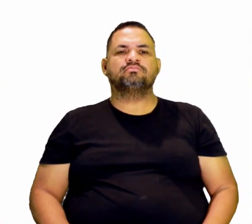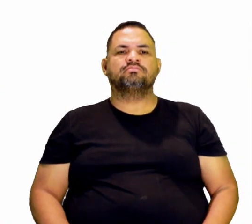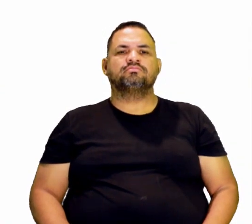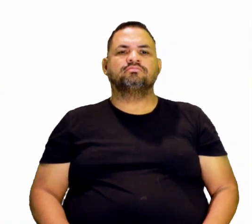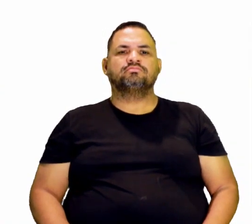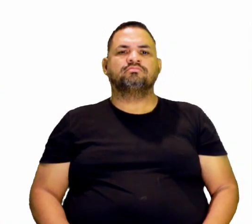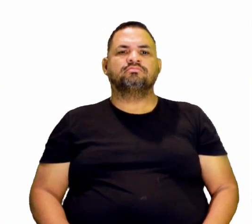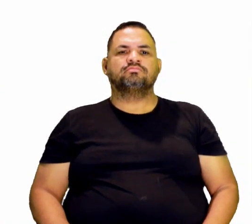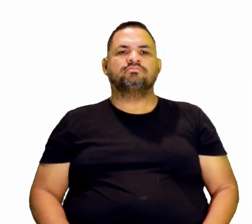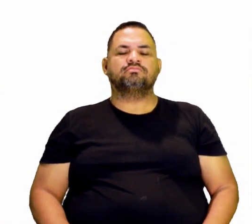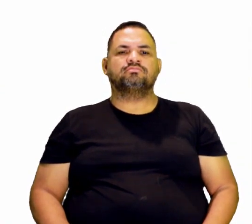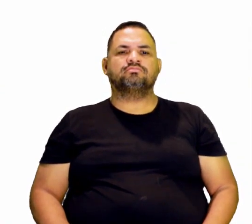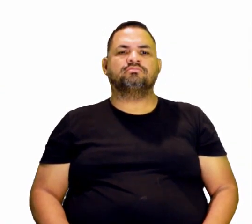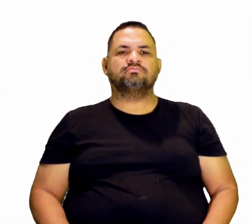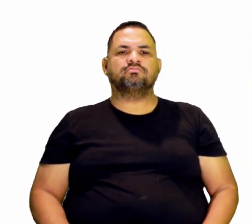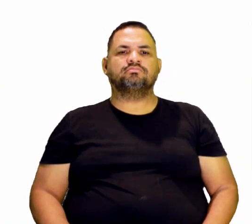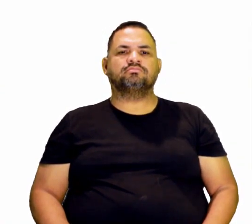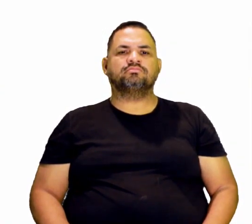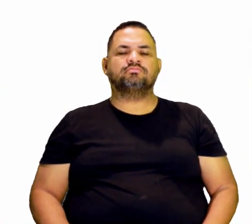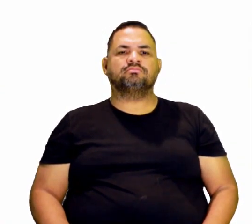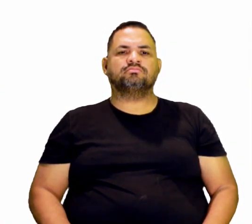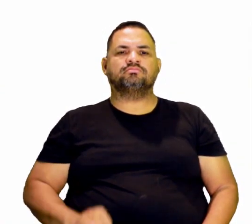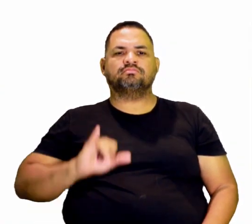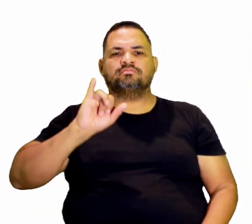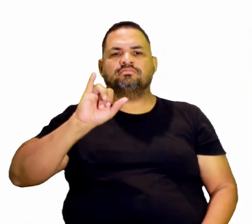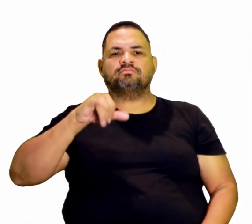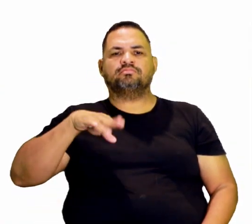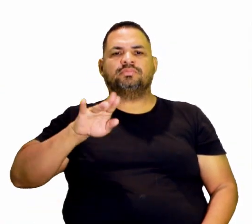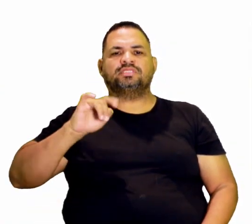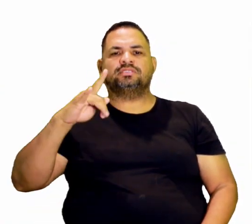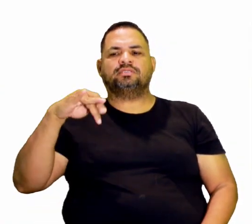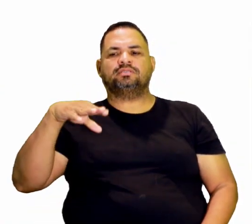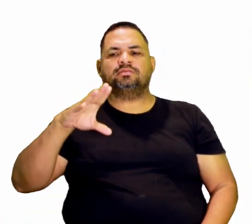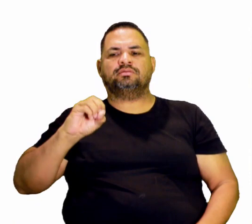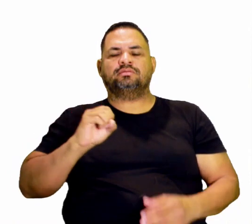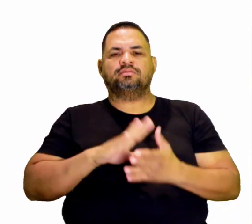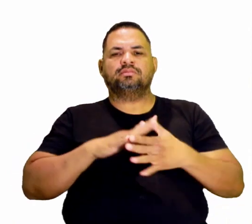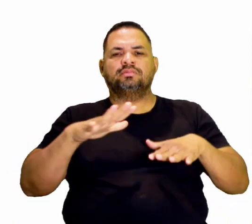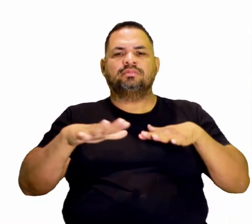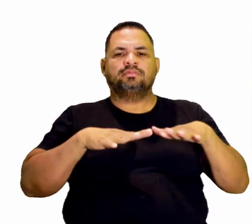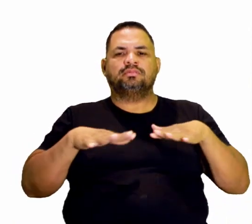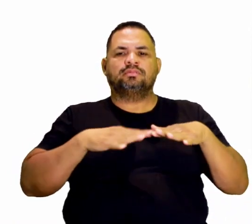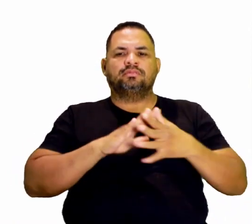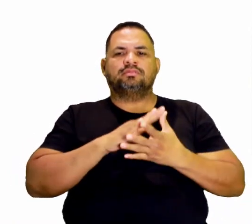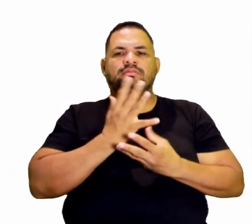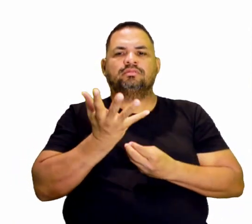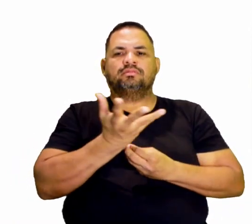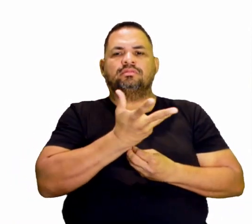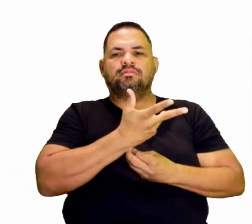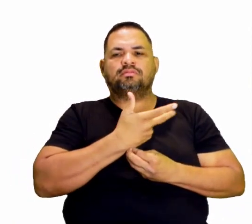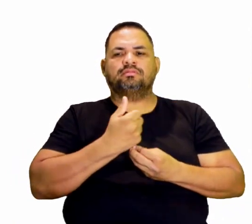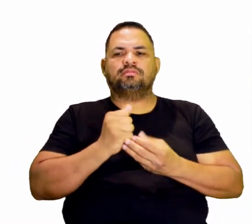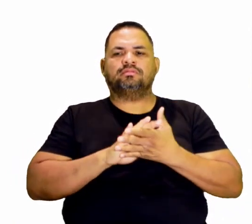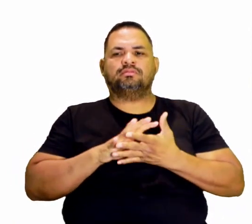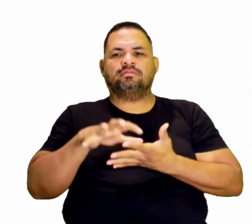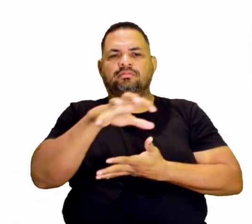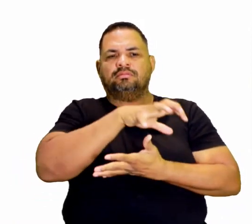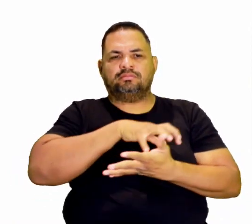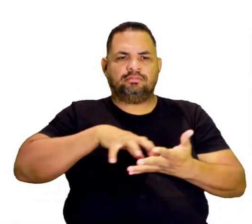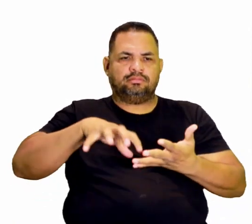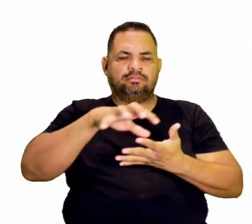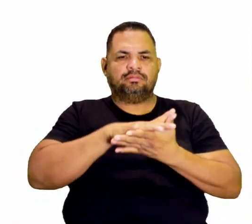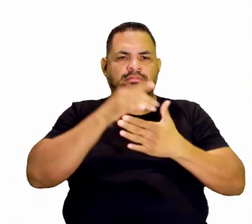Então, vamos lá. O impressionismo foi um movimento artístico que